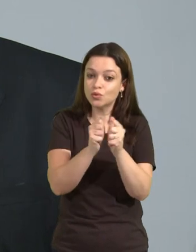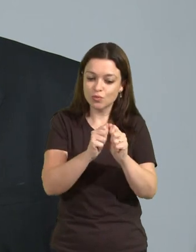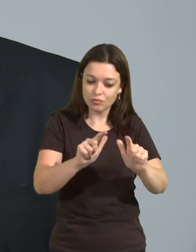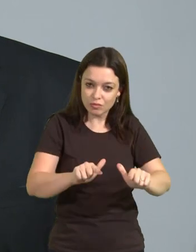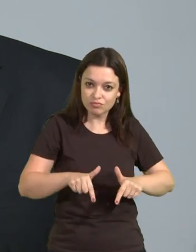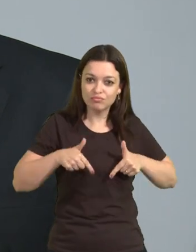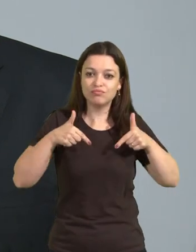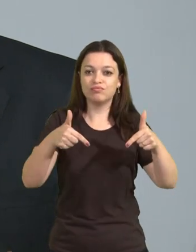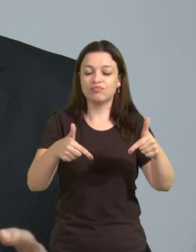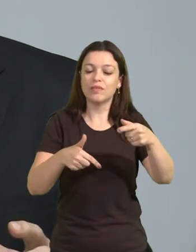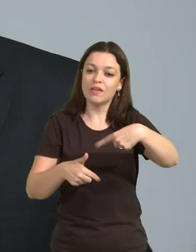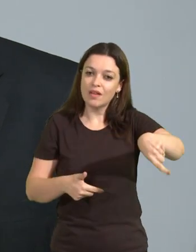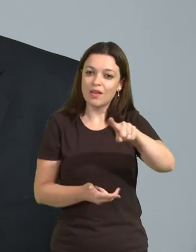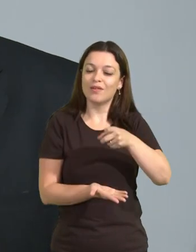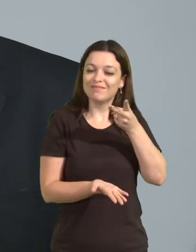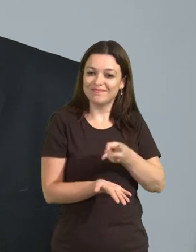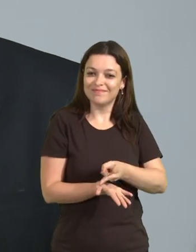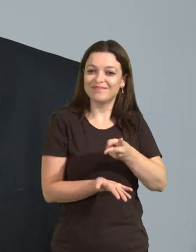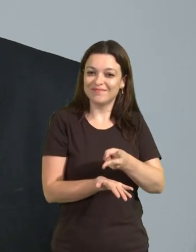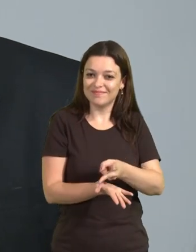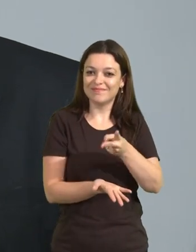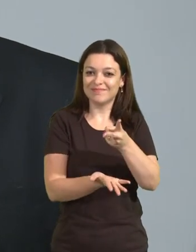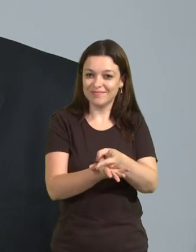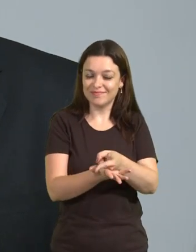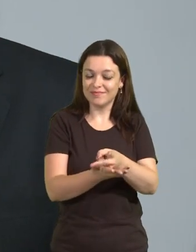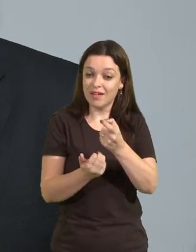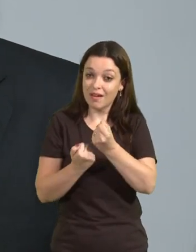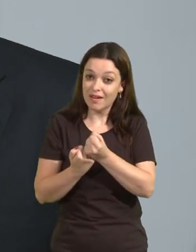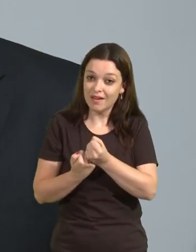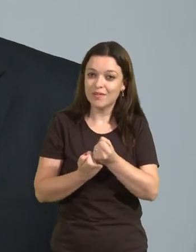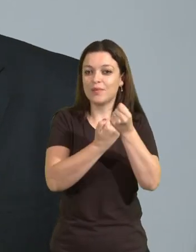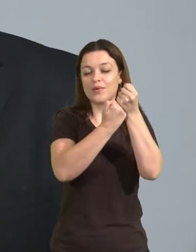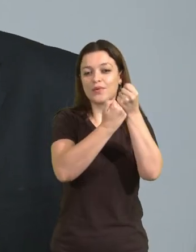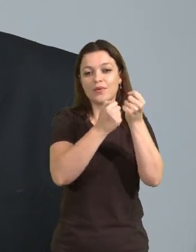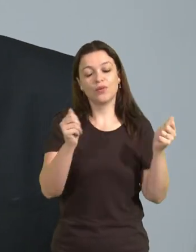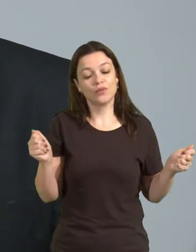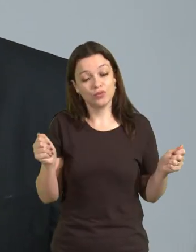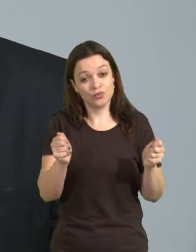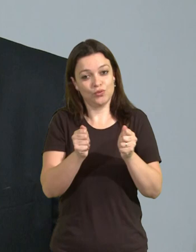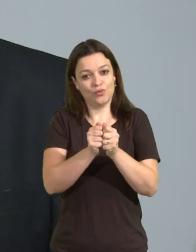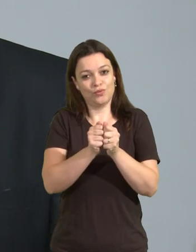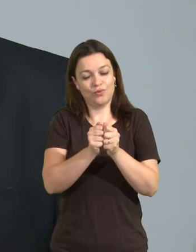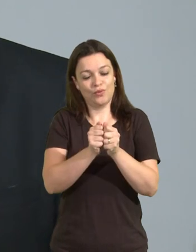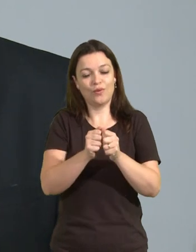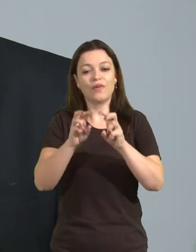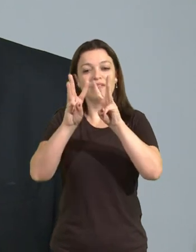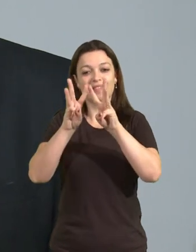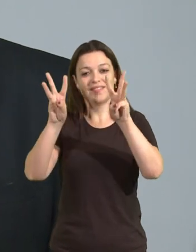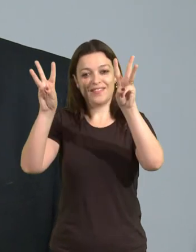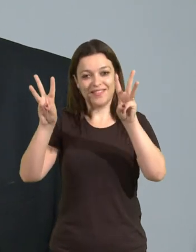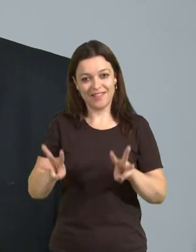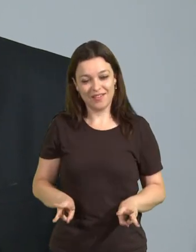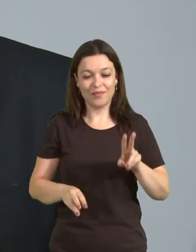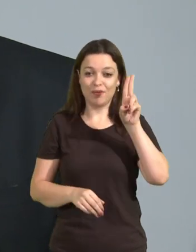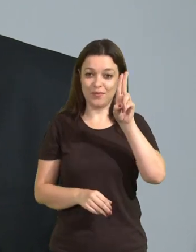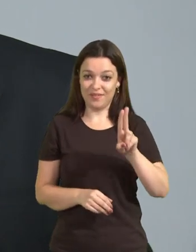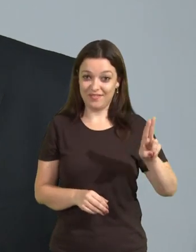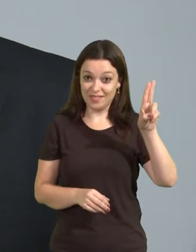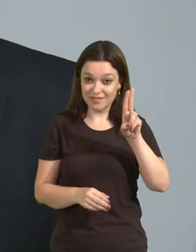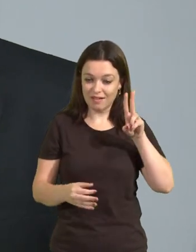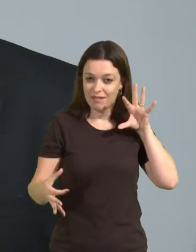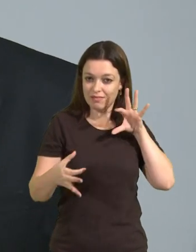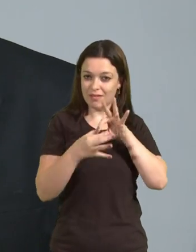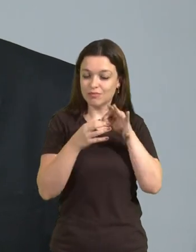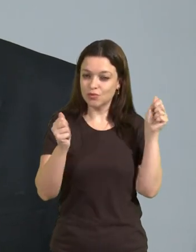caminhada e que continuemos assim a favor e junto com a nossa universidade,